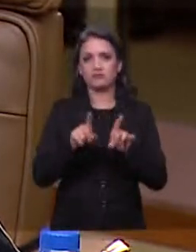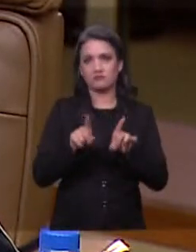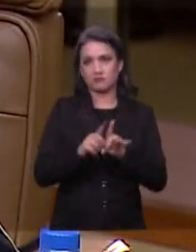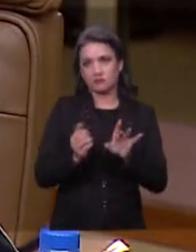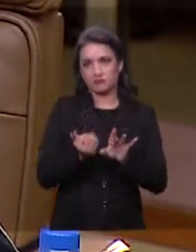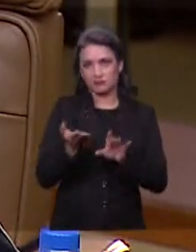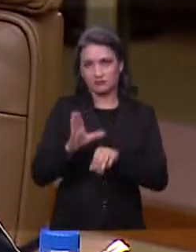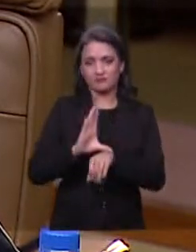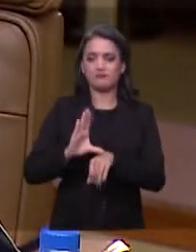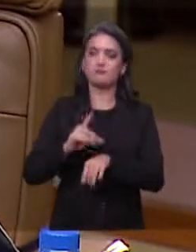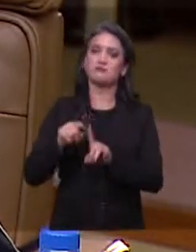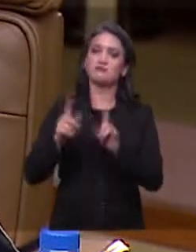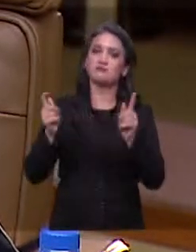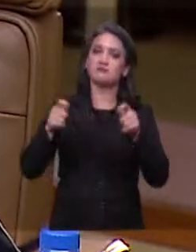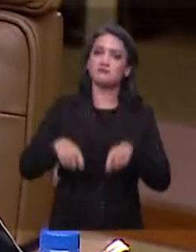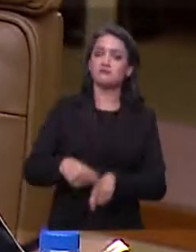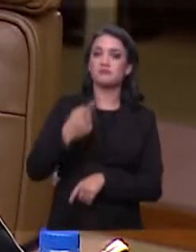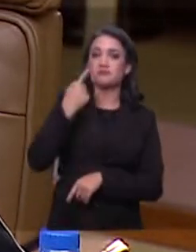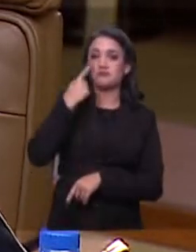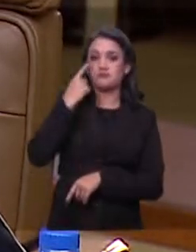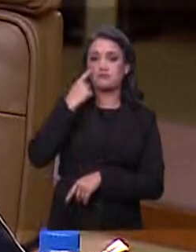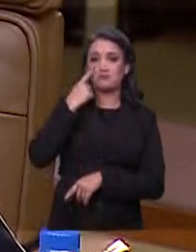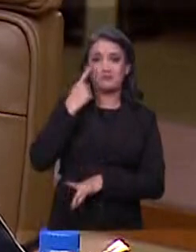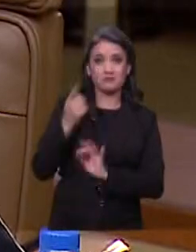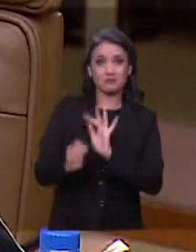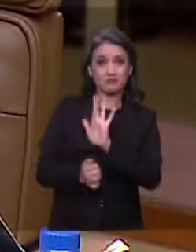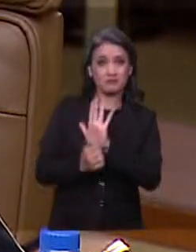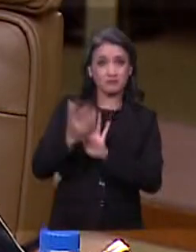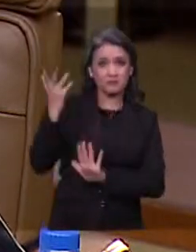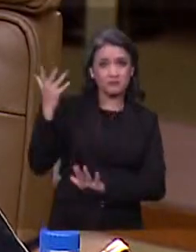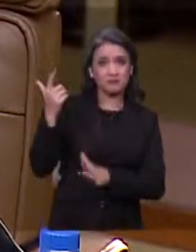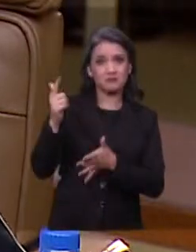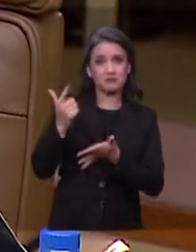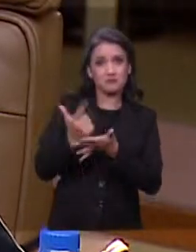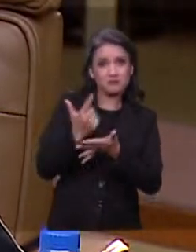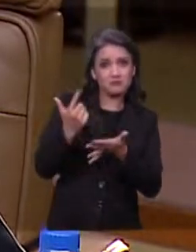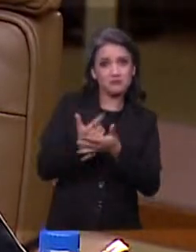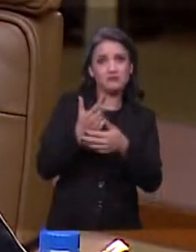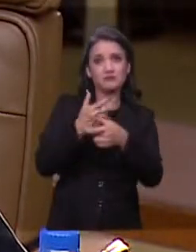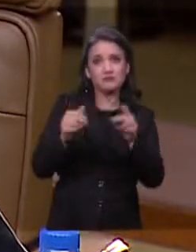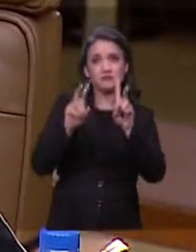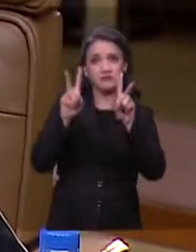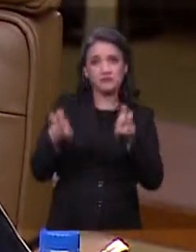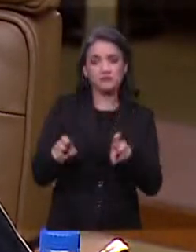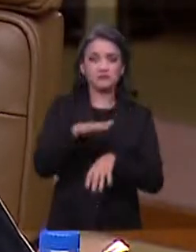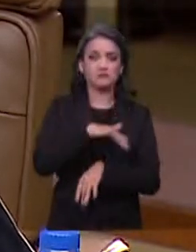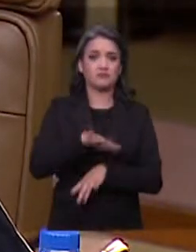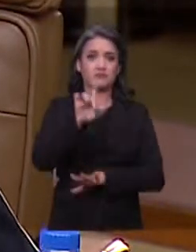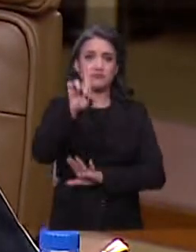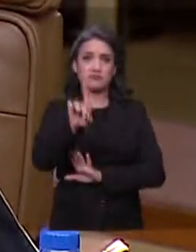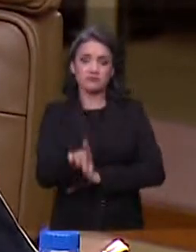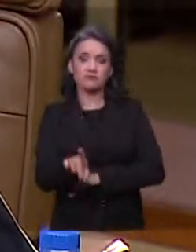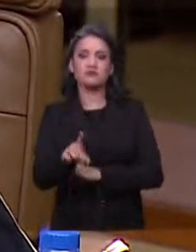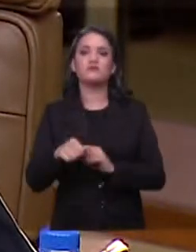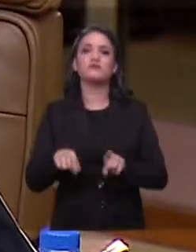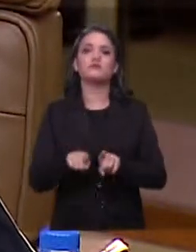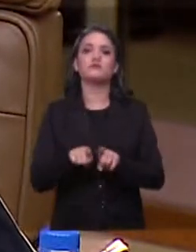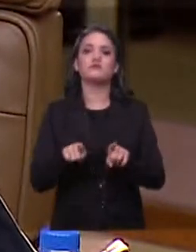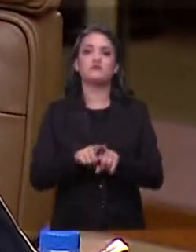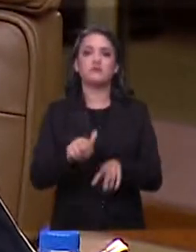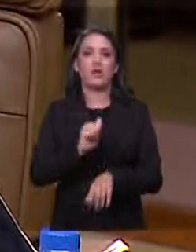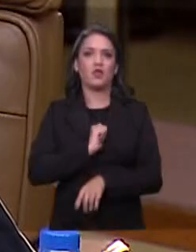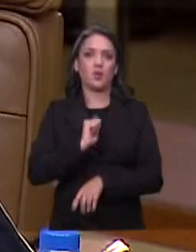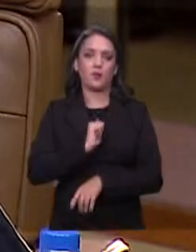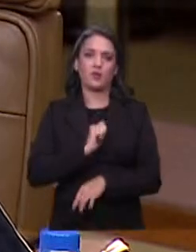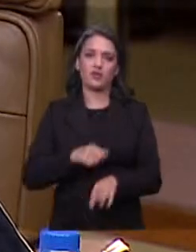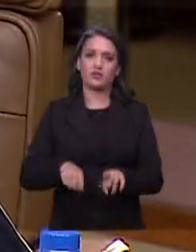infraconstitucionais, é possível encontrar farta literatura sobre a matéria, quer no direito, quer também nessa área na antropologia.